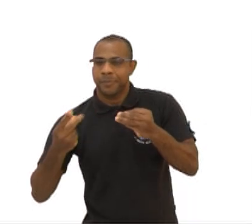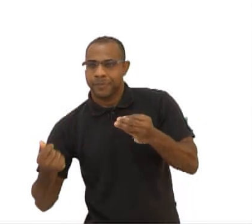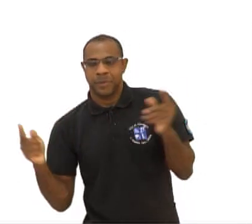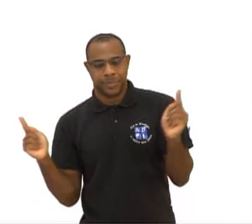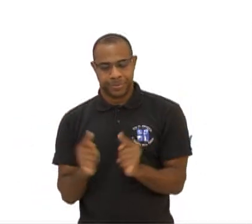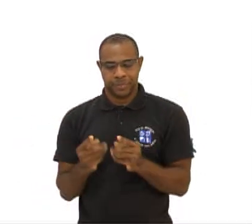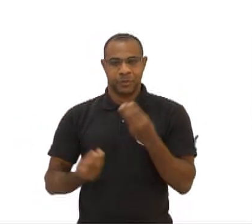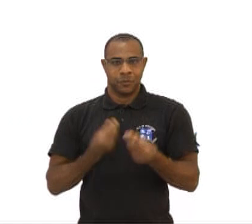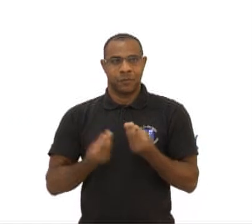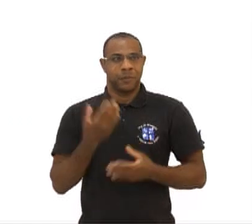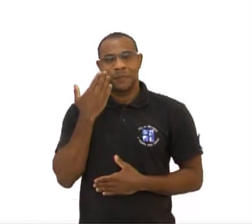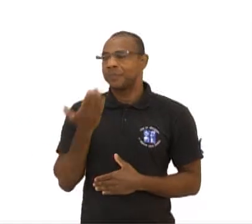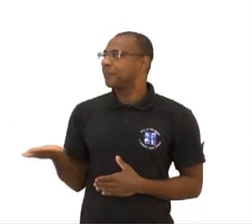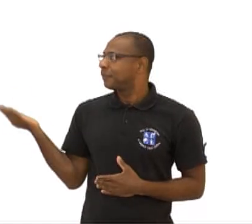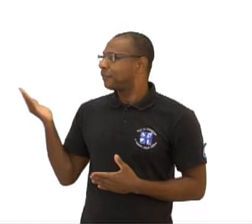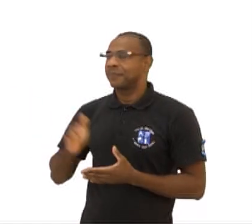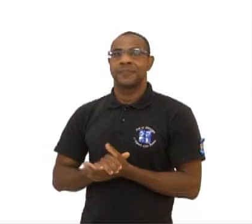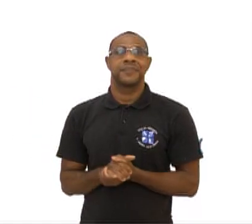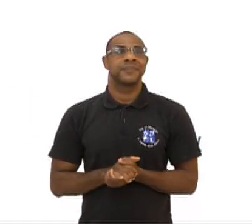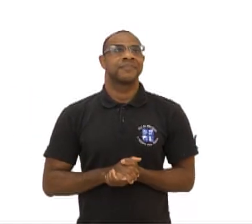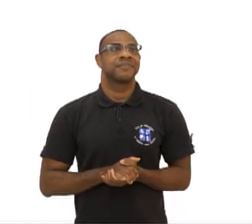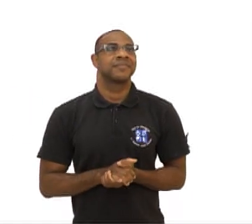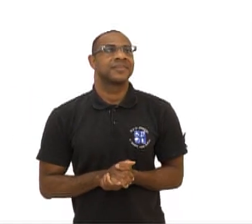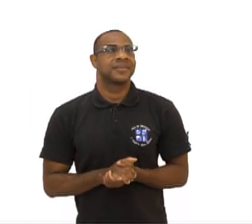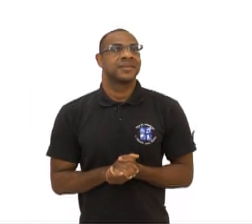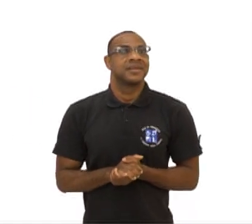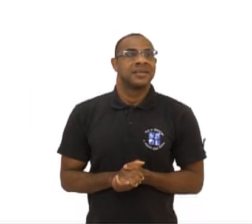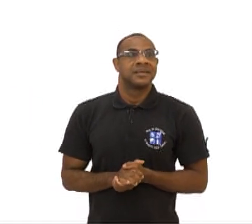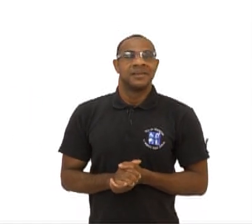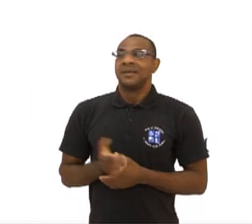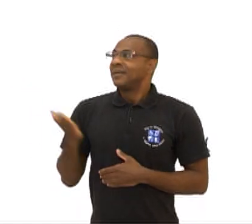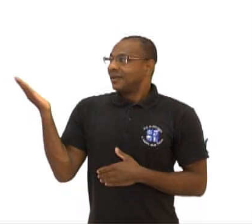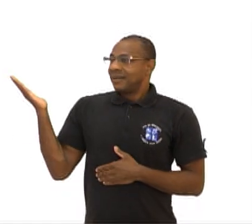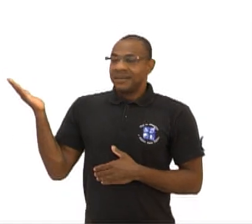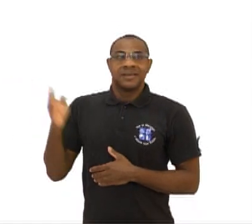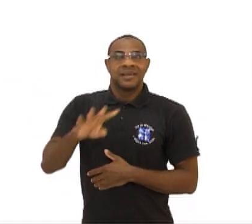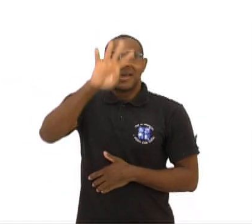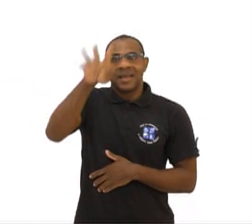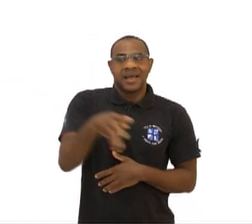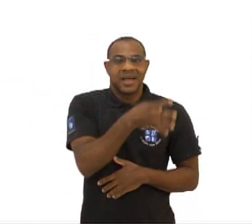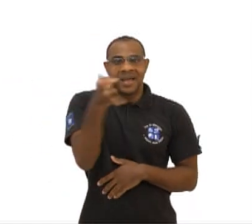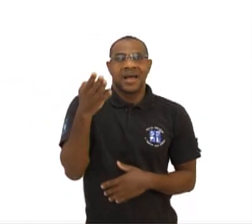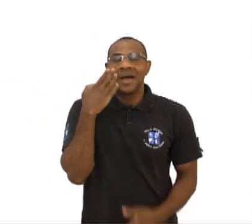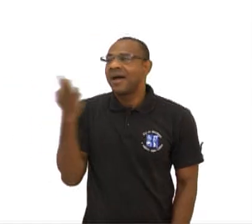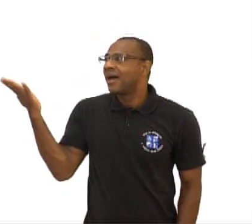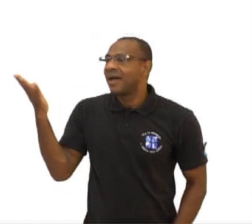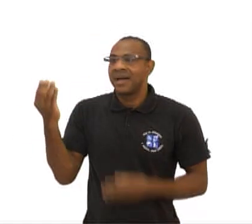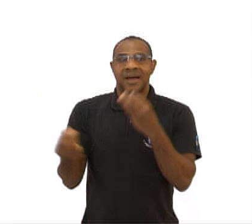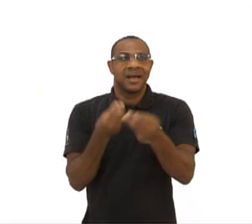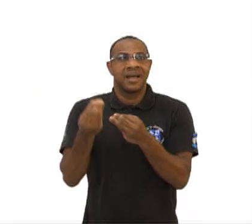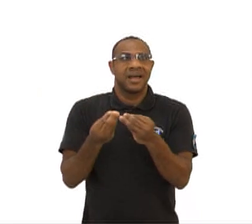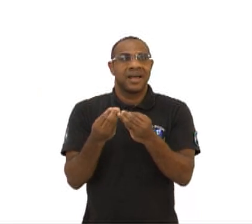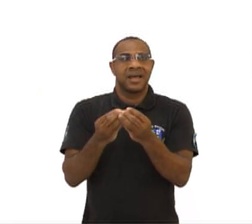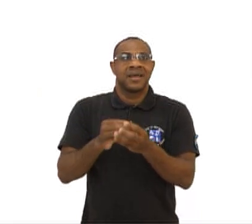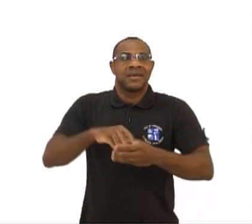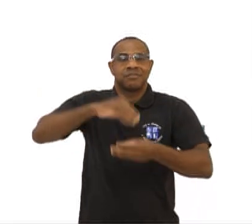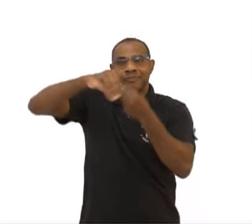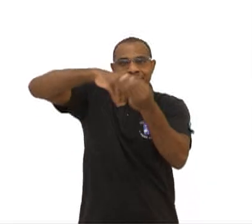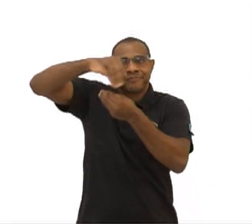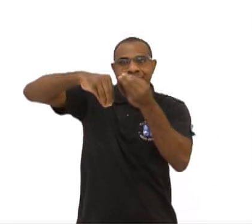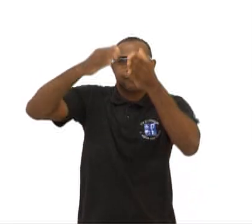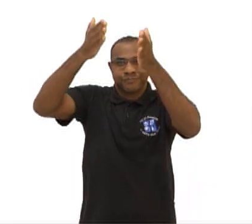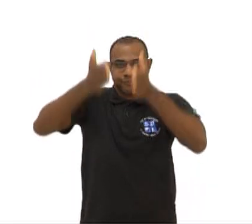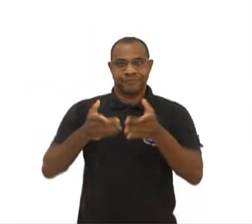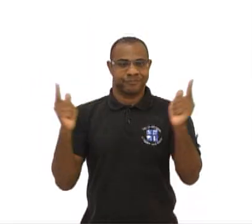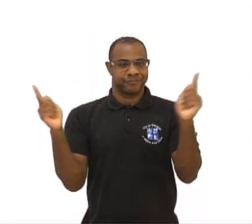oxirredução. Vamos continuar? Tá aqui, ó, aquele macetinho para lembrar sempre de agente redutor e agente oxidante. Vai lá, professora.